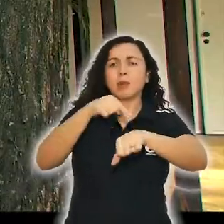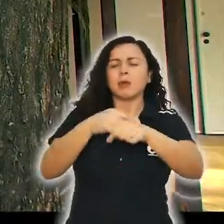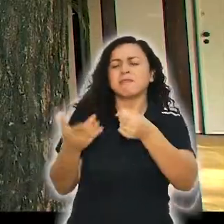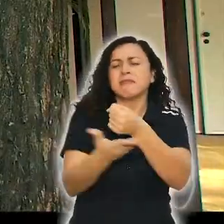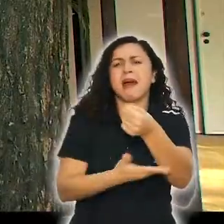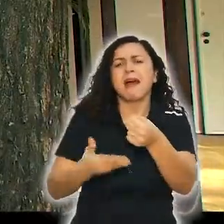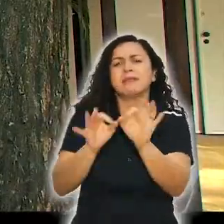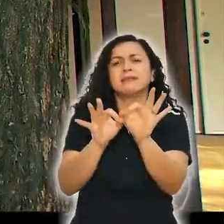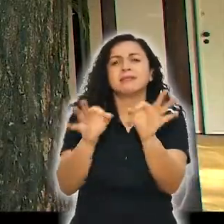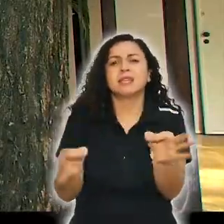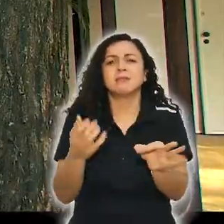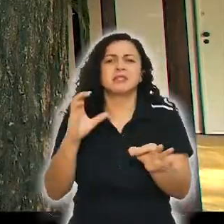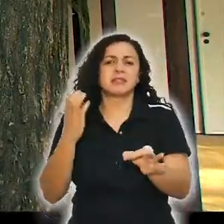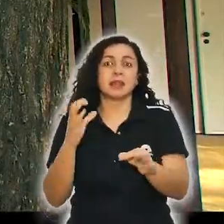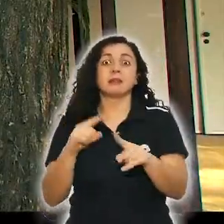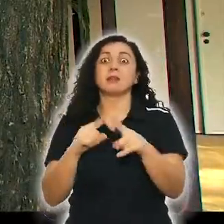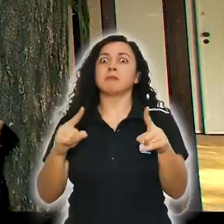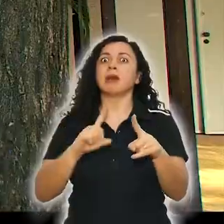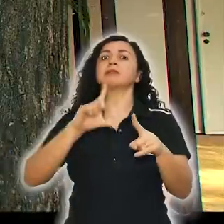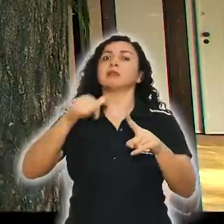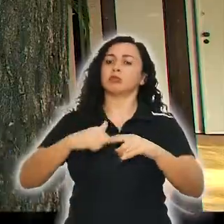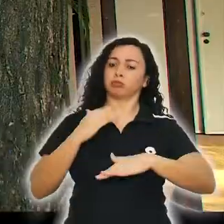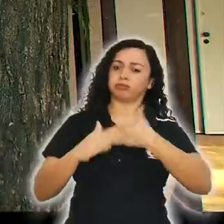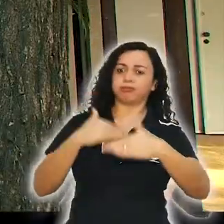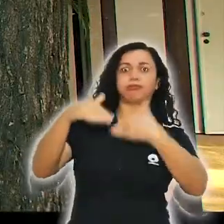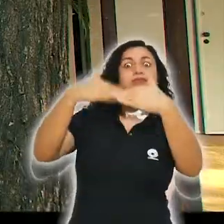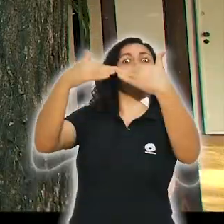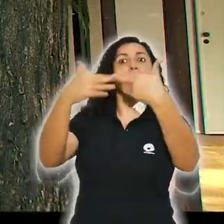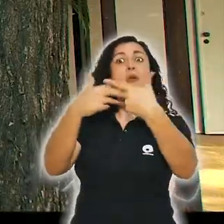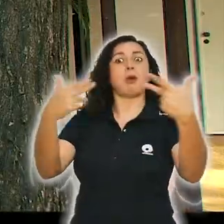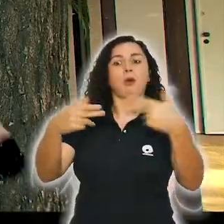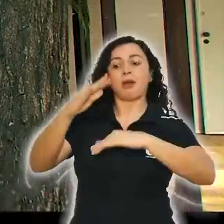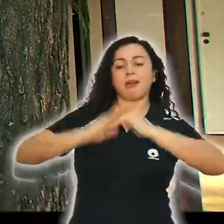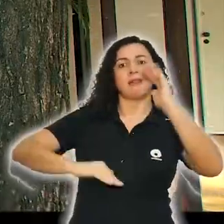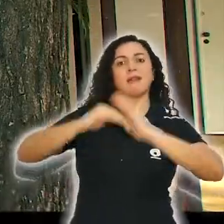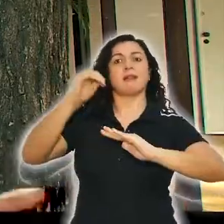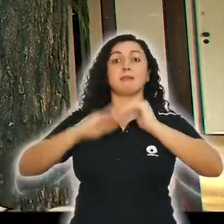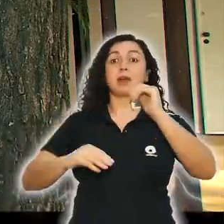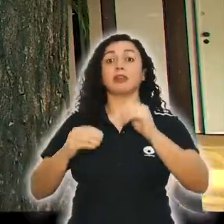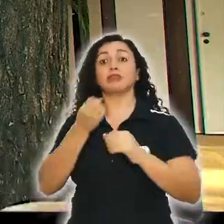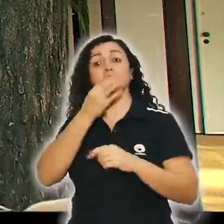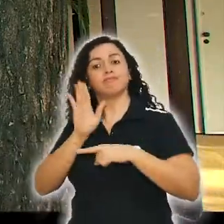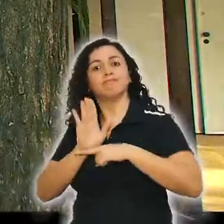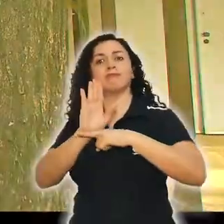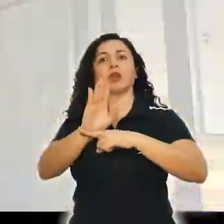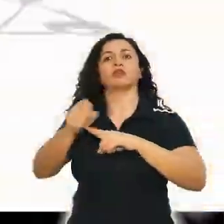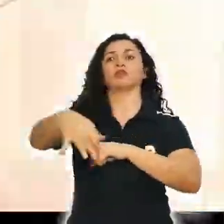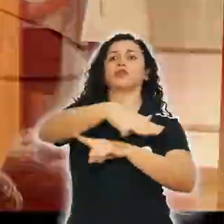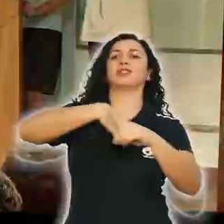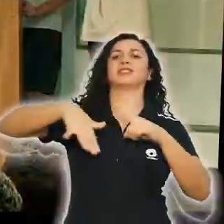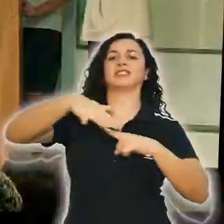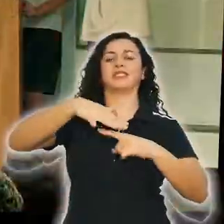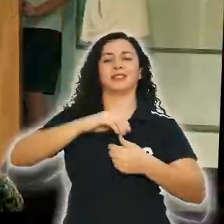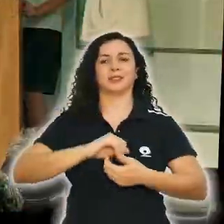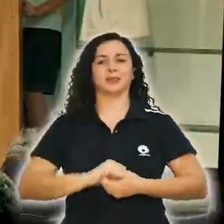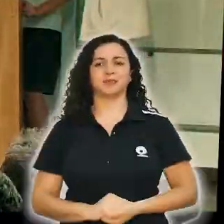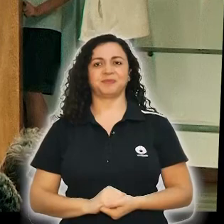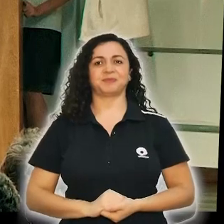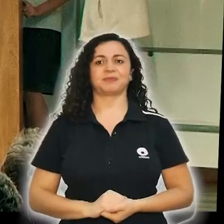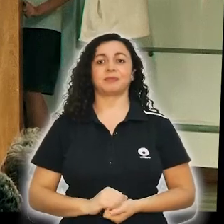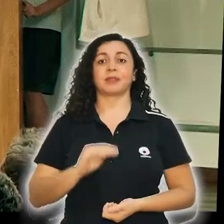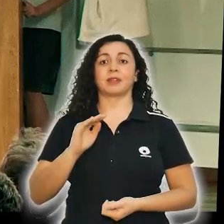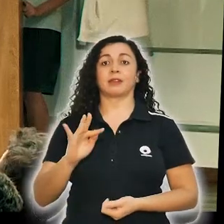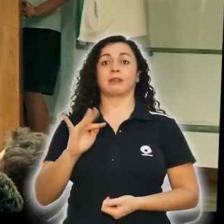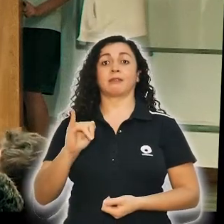fosse uma pesquisa básica, uma ciência básica, ela acabou resultando em uma aplicação que trouxe um bem à sociedade. O FIF foi criado